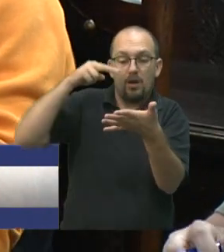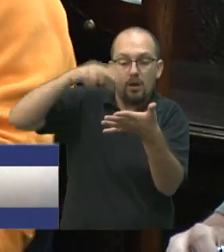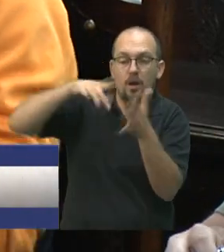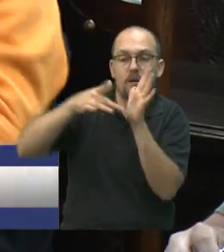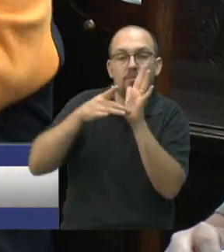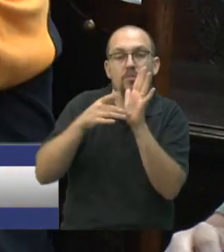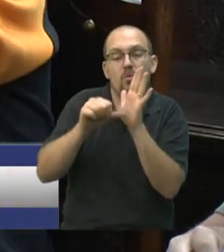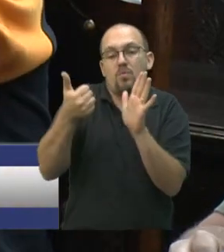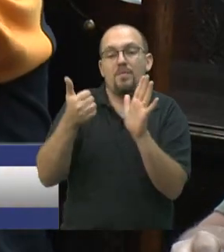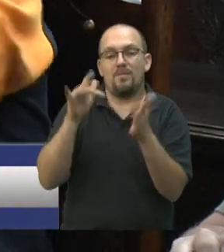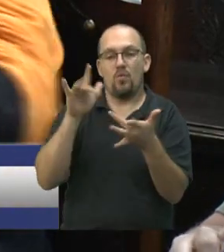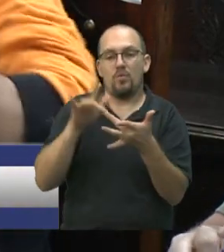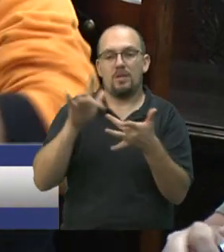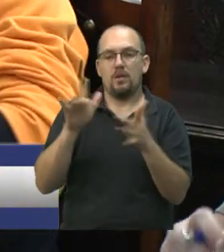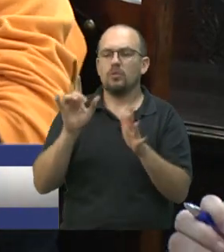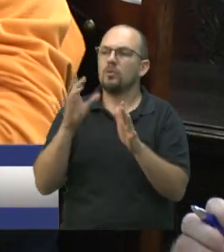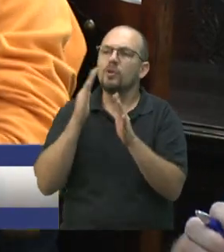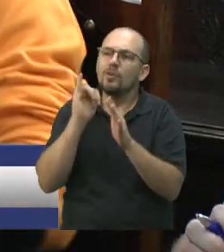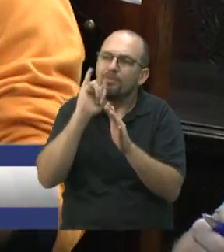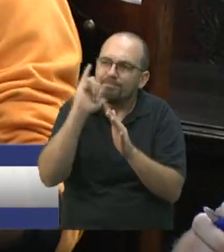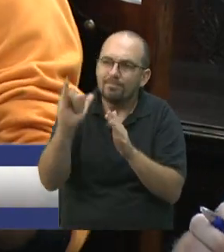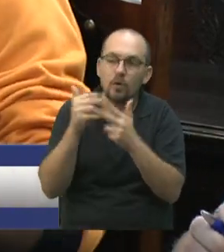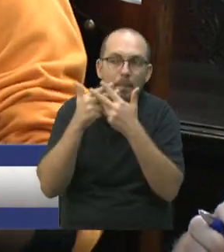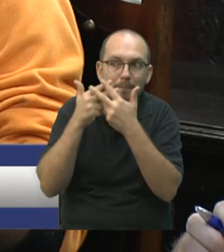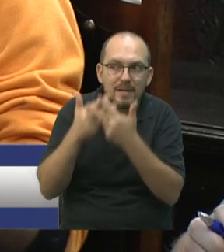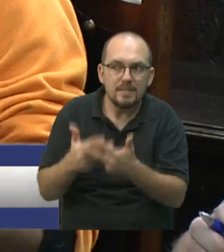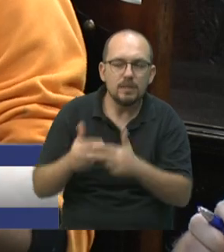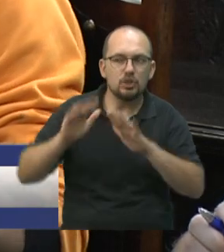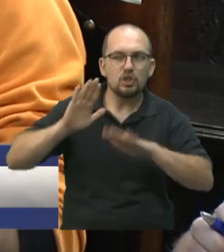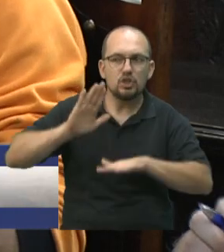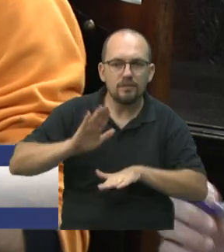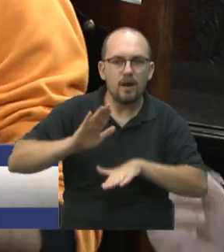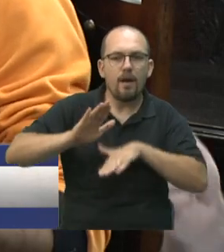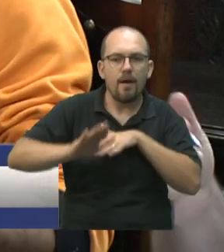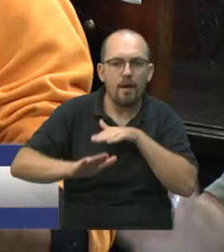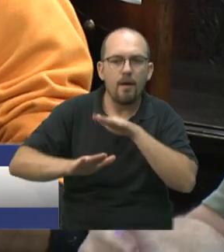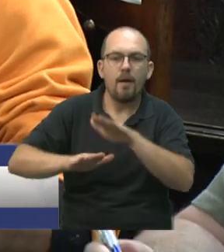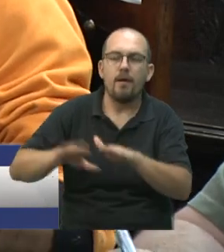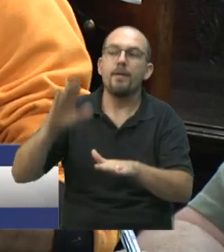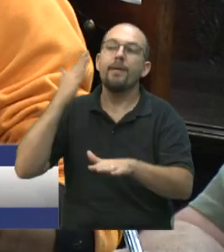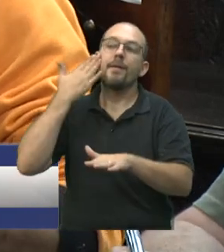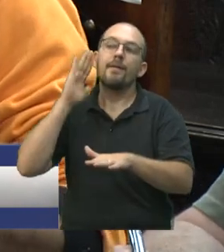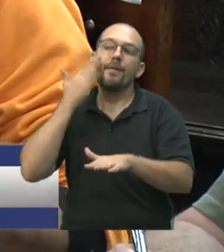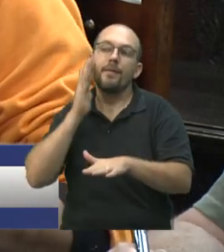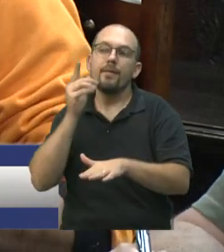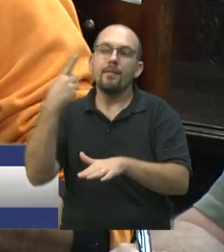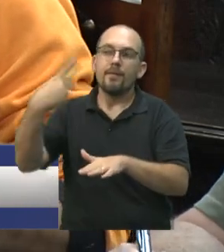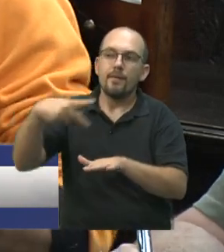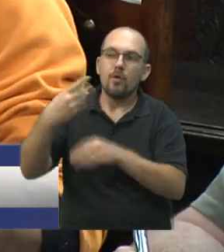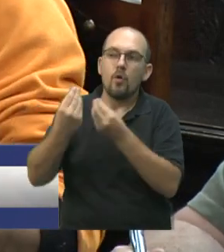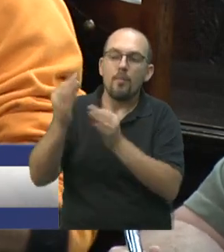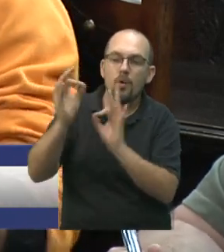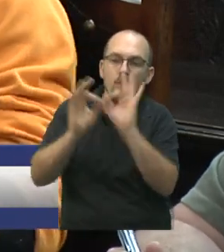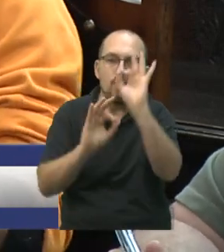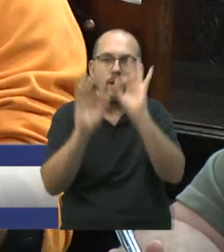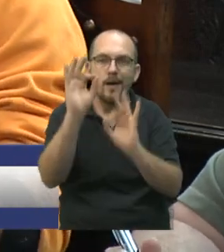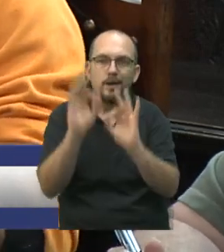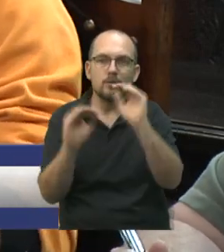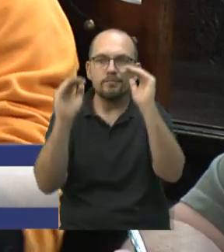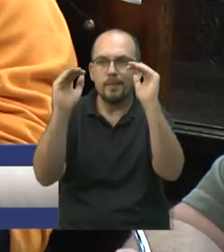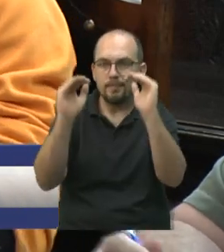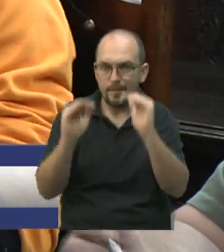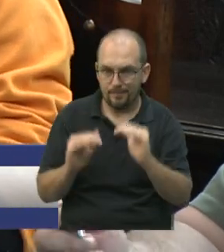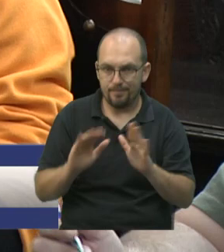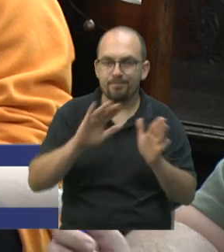é mais pedido de paciência mesmo, para a gente ir bem devagar e compreendendo a dinâmica de como isso aqui foi organizado.